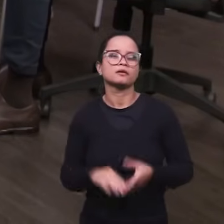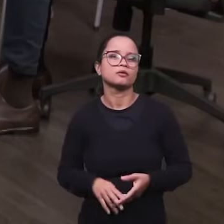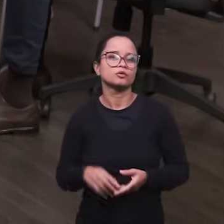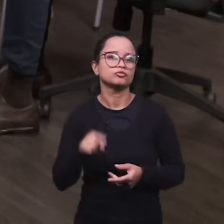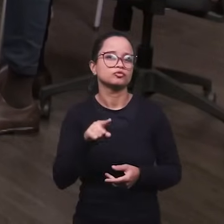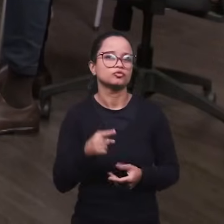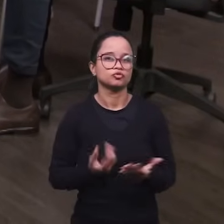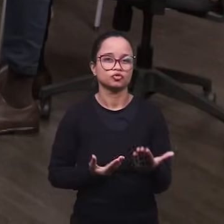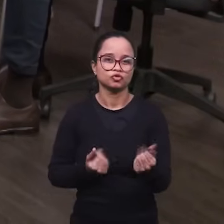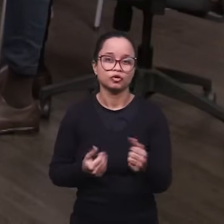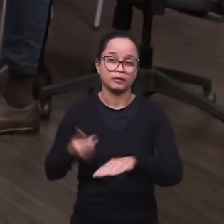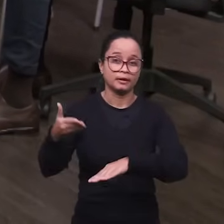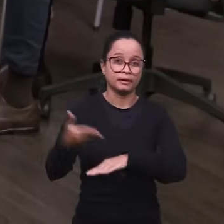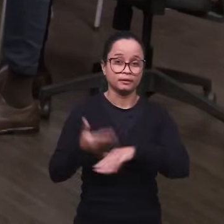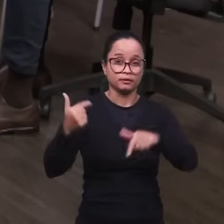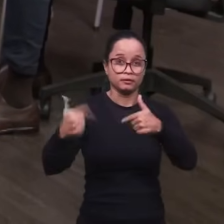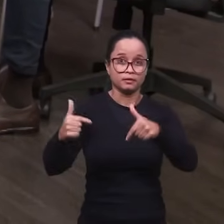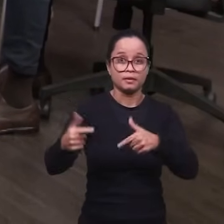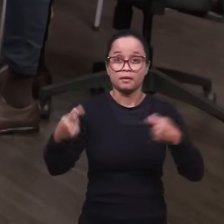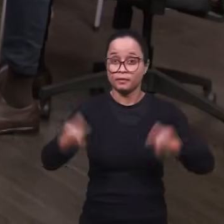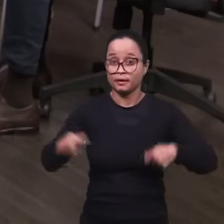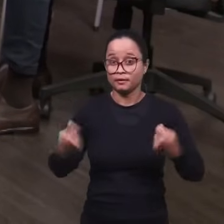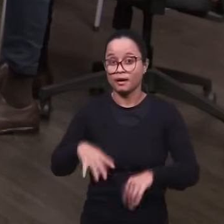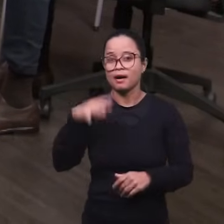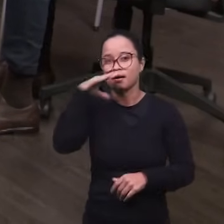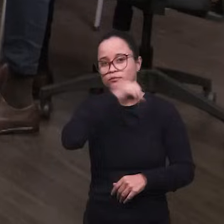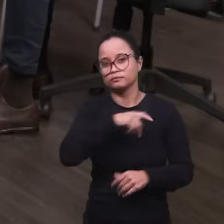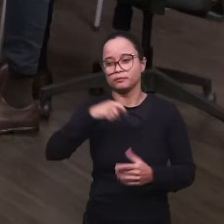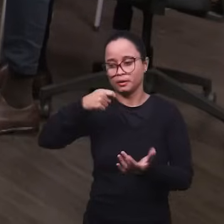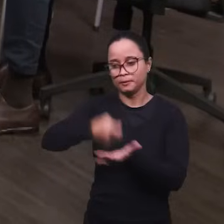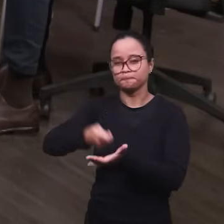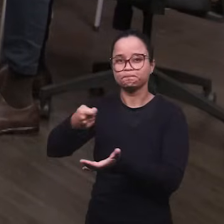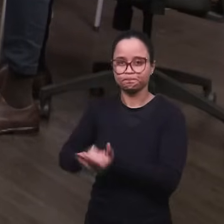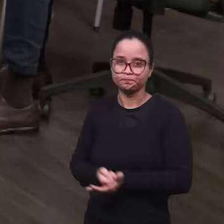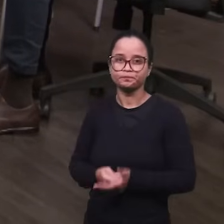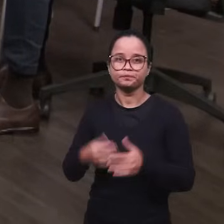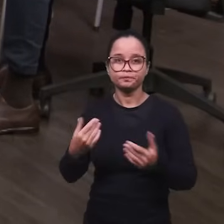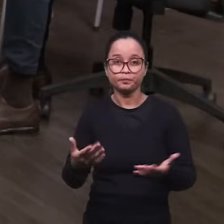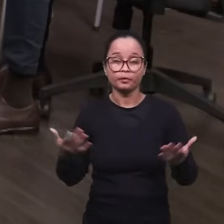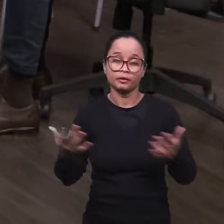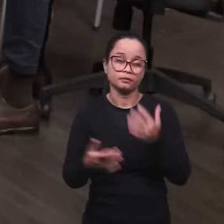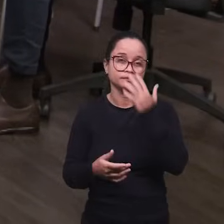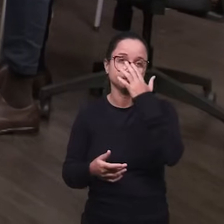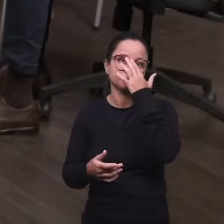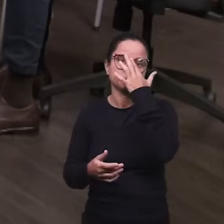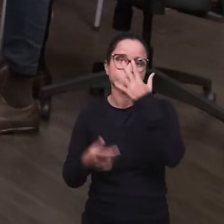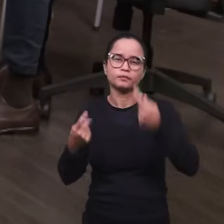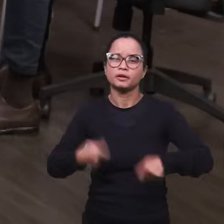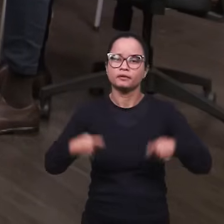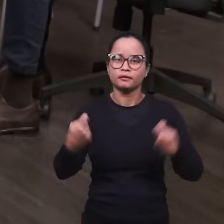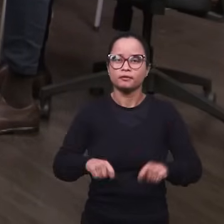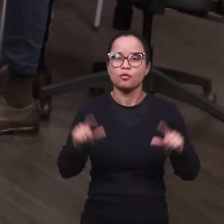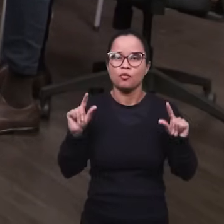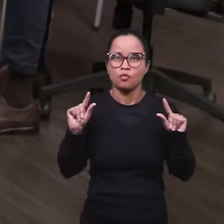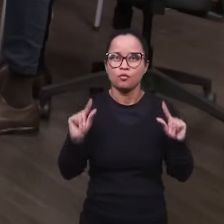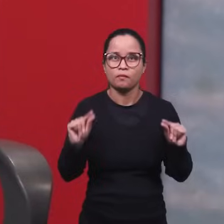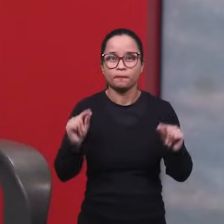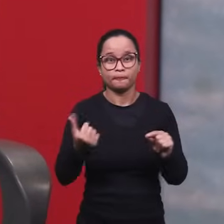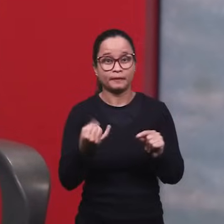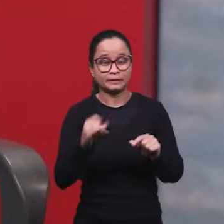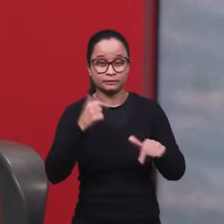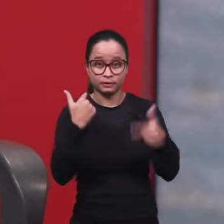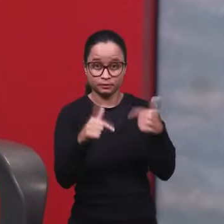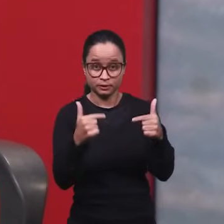de trabalho, então, como eu já disse aqui, precisa logo começar a contribuir. Nesse caso, se